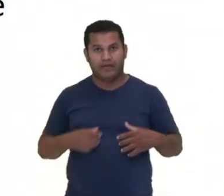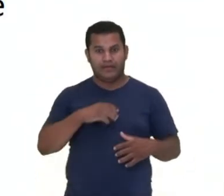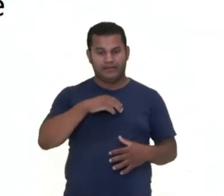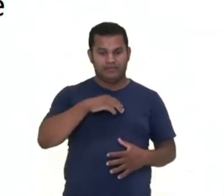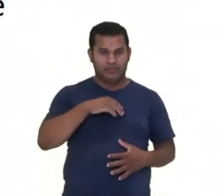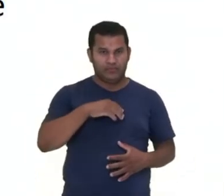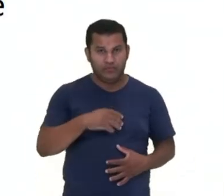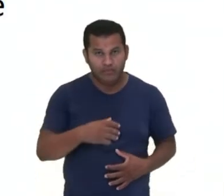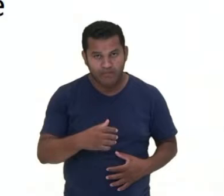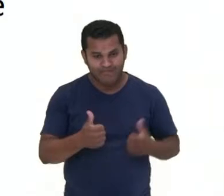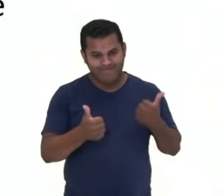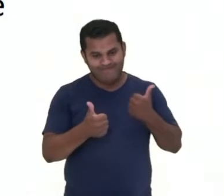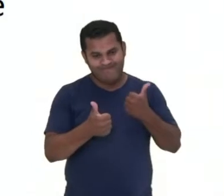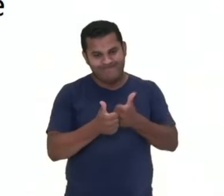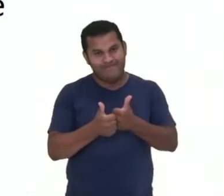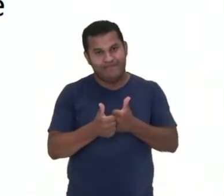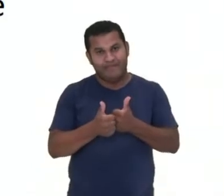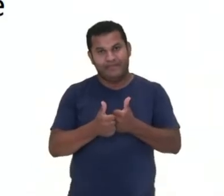airbag,